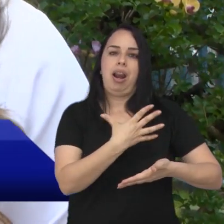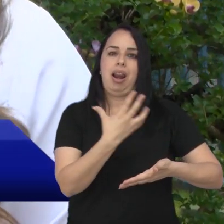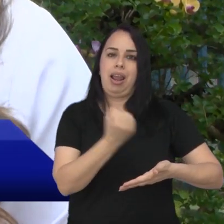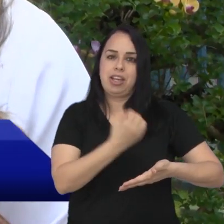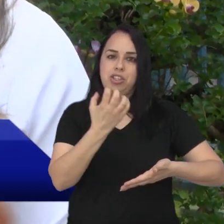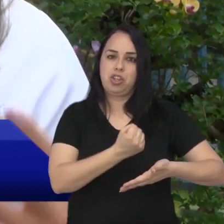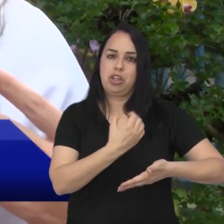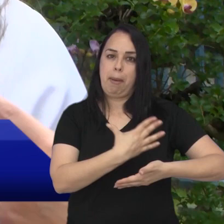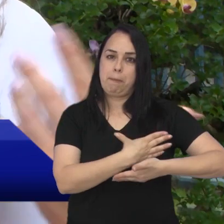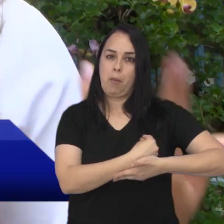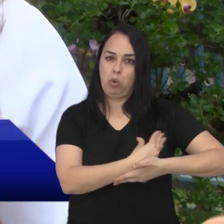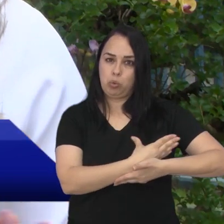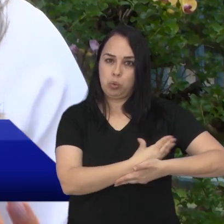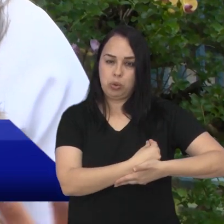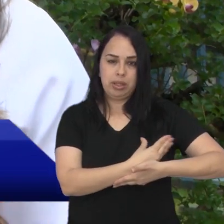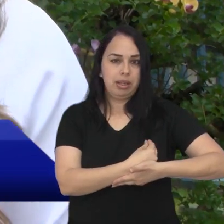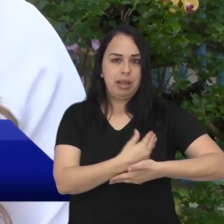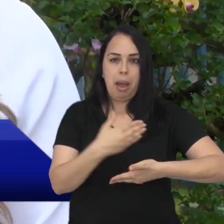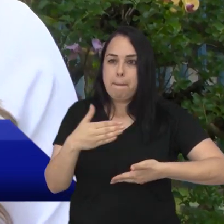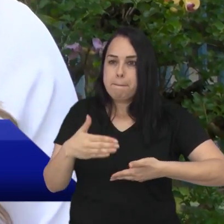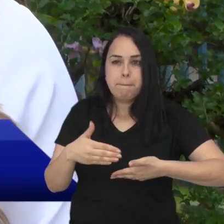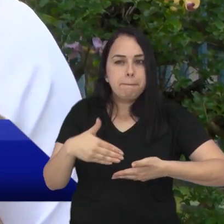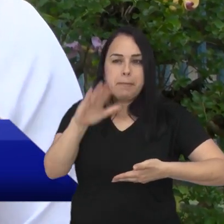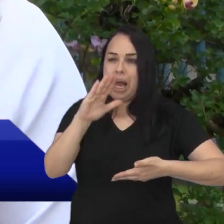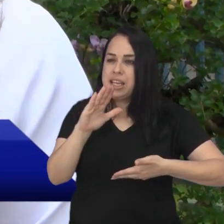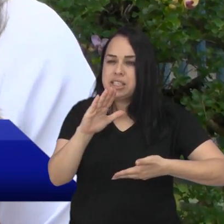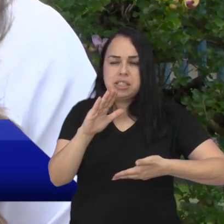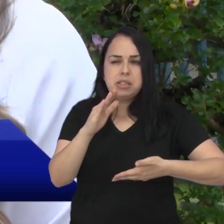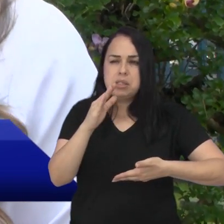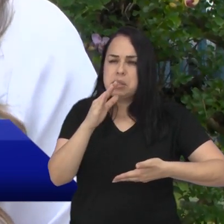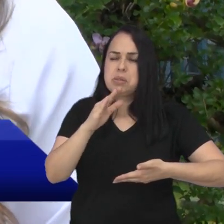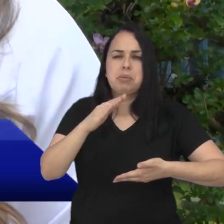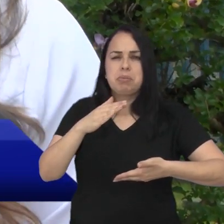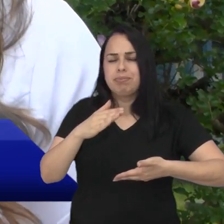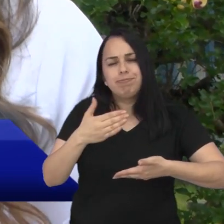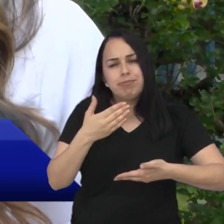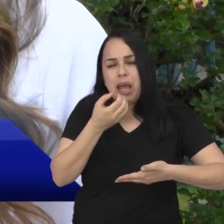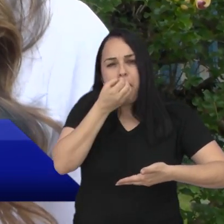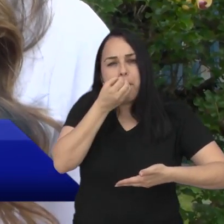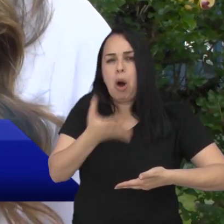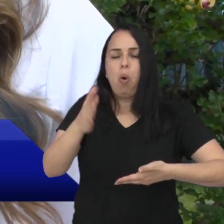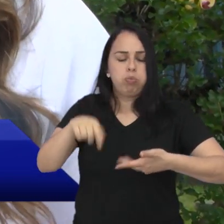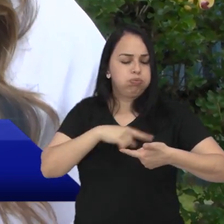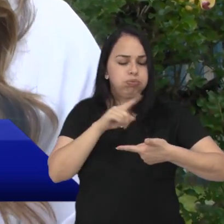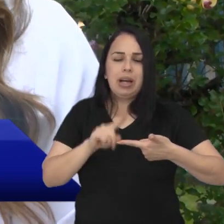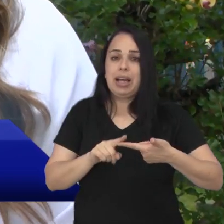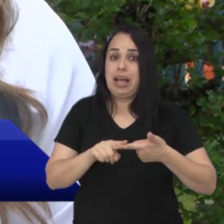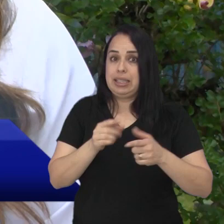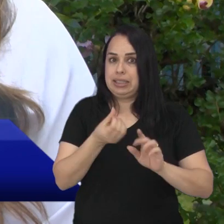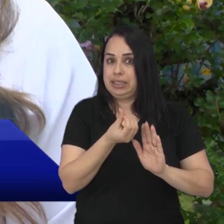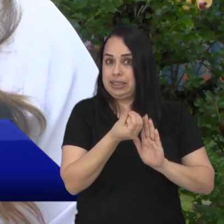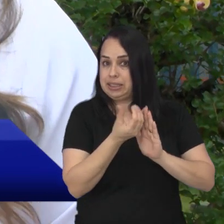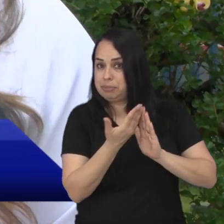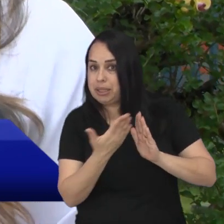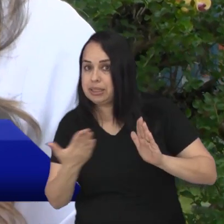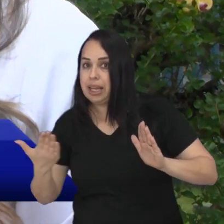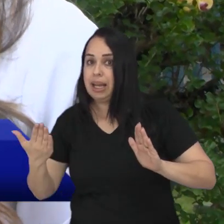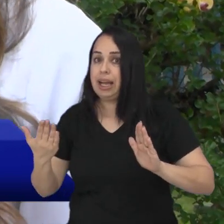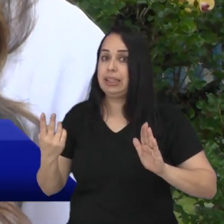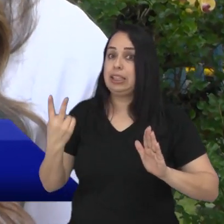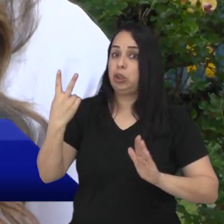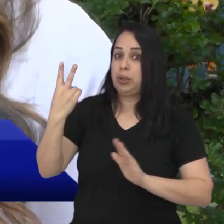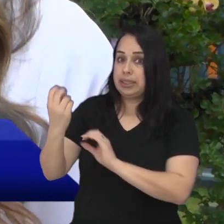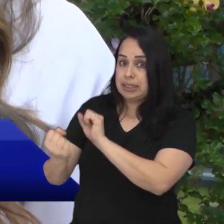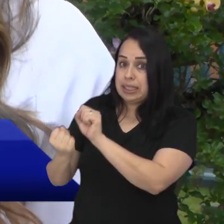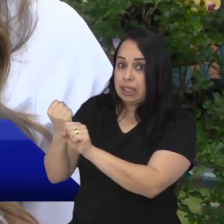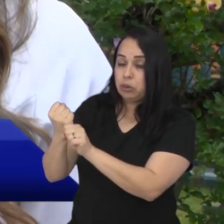leite materno. Aliás, é o alimento nutricionalmente mais completo para essa faixa etária. Do 6º mês até o 2º ano